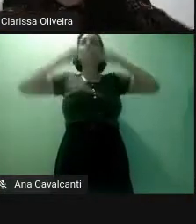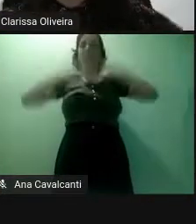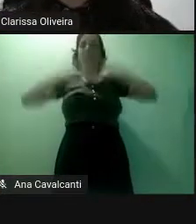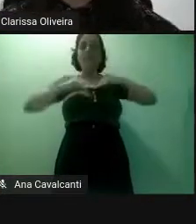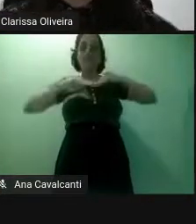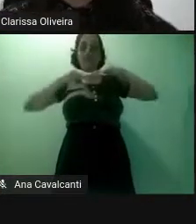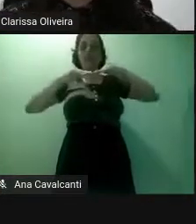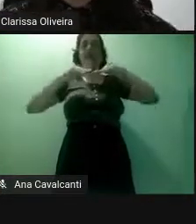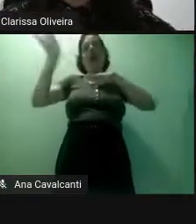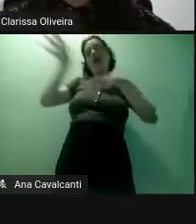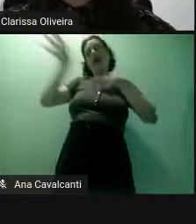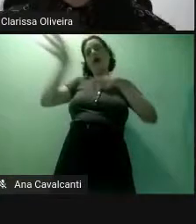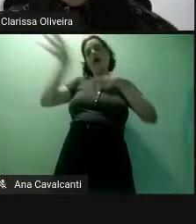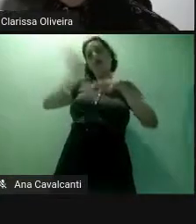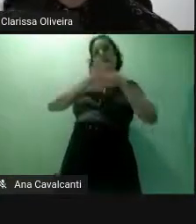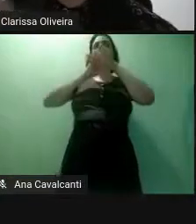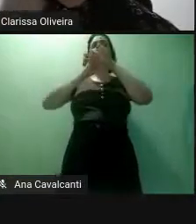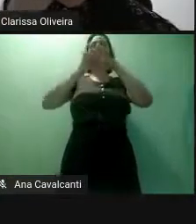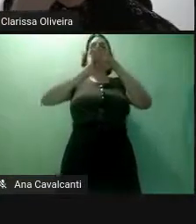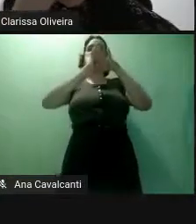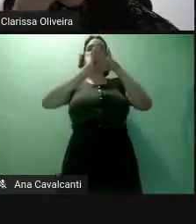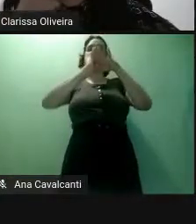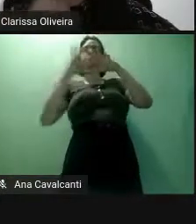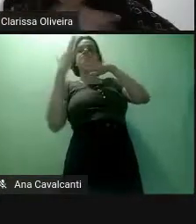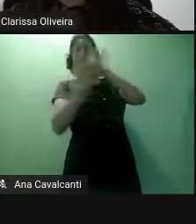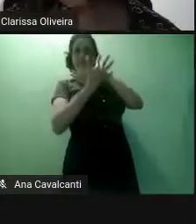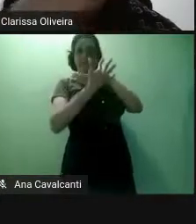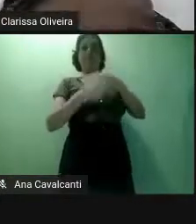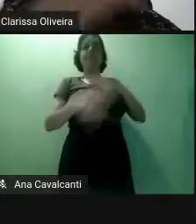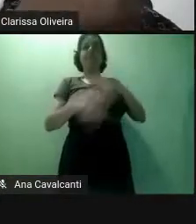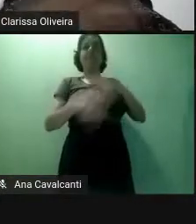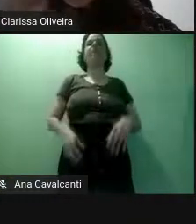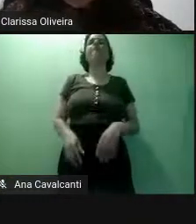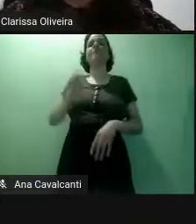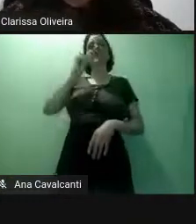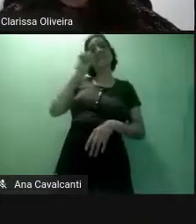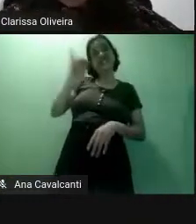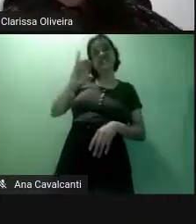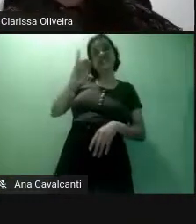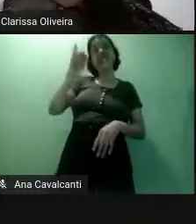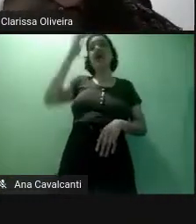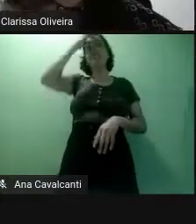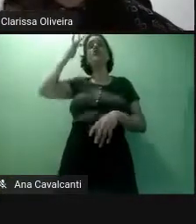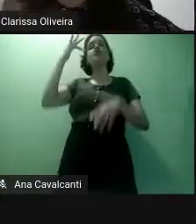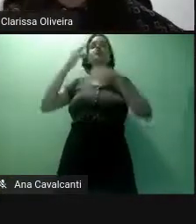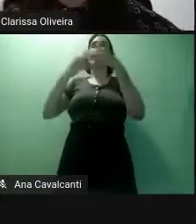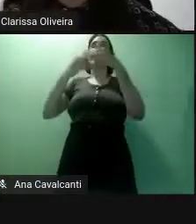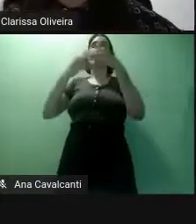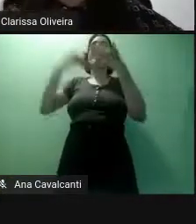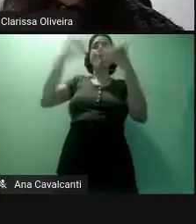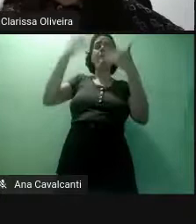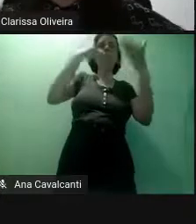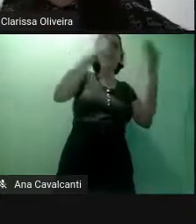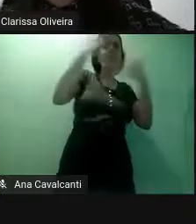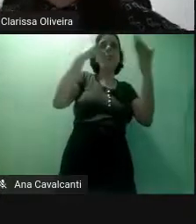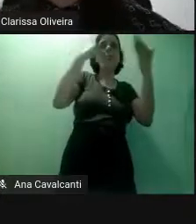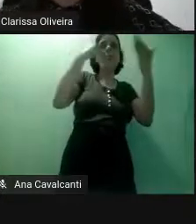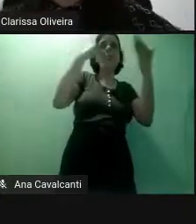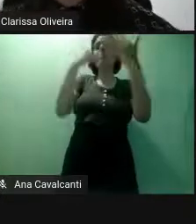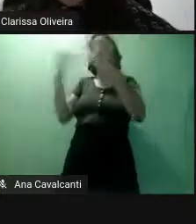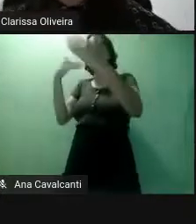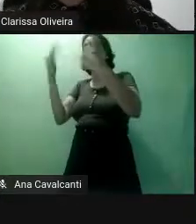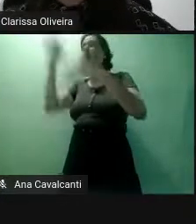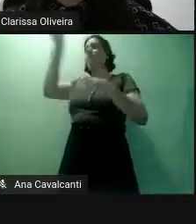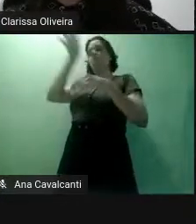me contaminando dessa maneira, se o ar estiver contaminado, né? Se as gotículas da pessoa infectada estiver muito perto de mim, eu posso